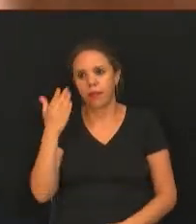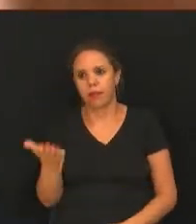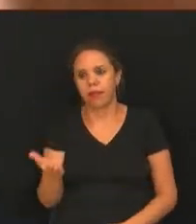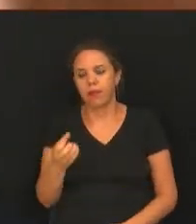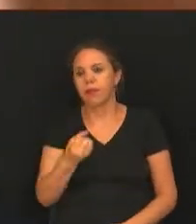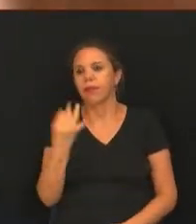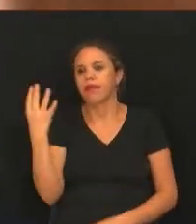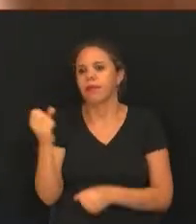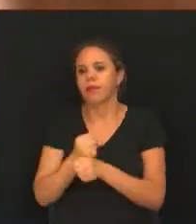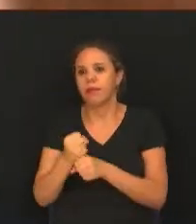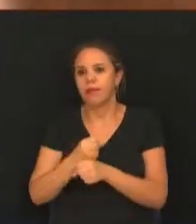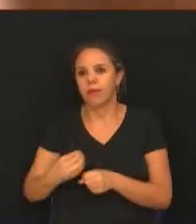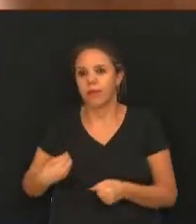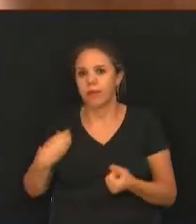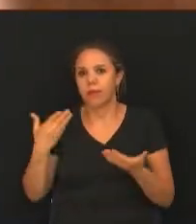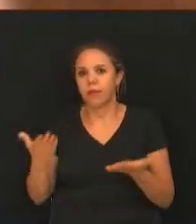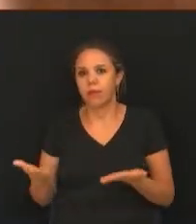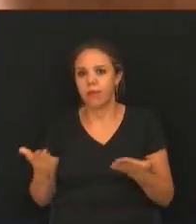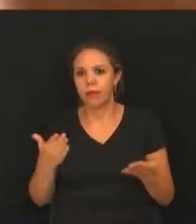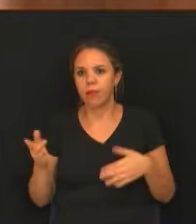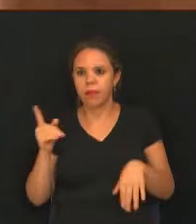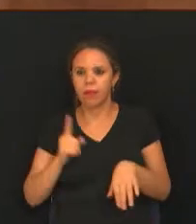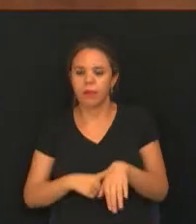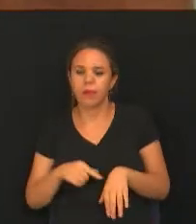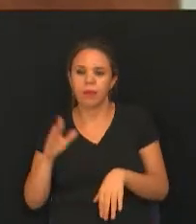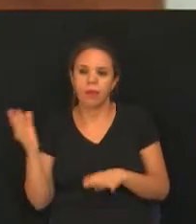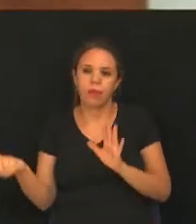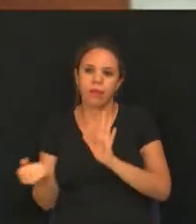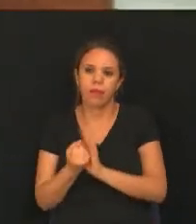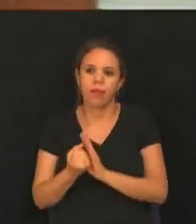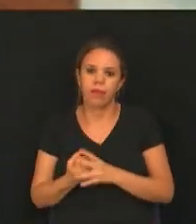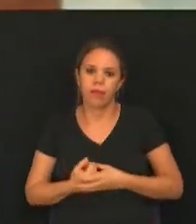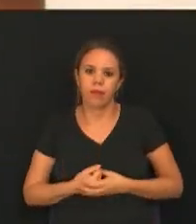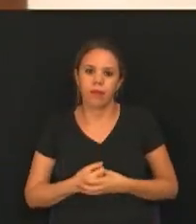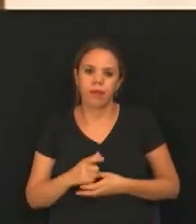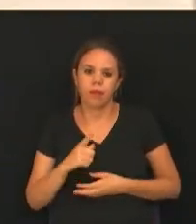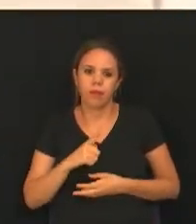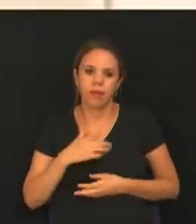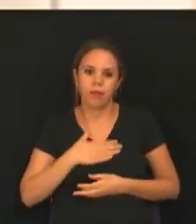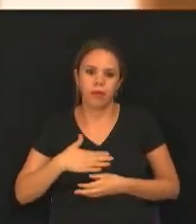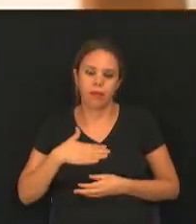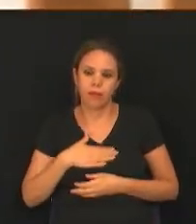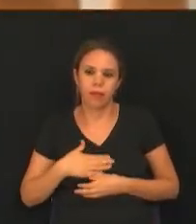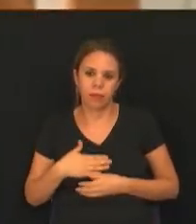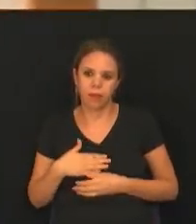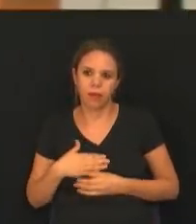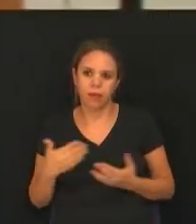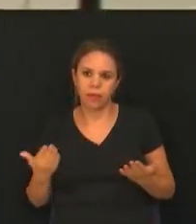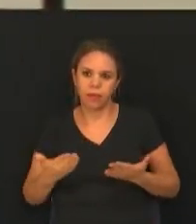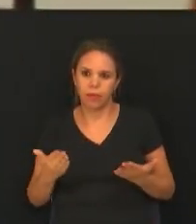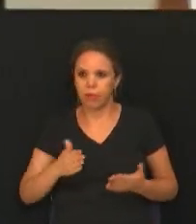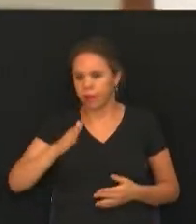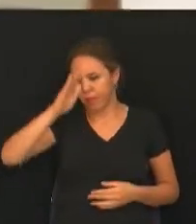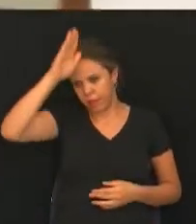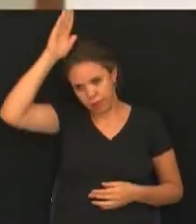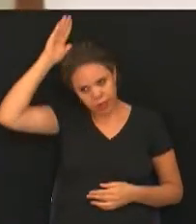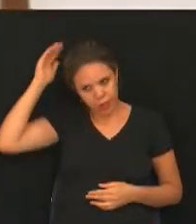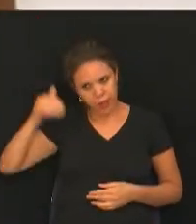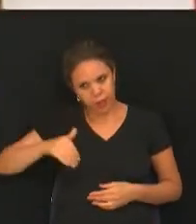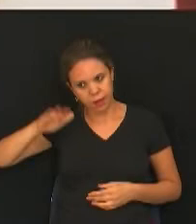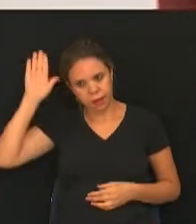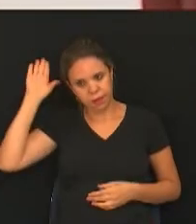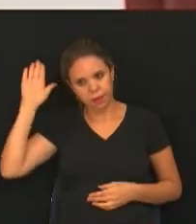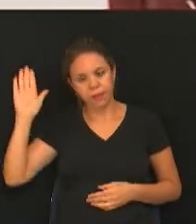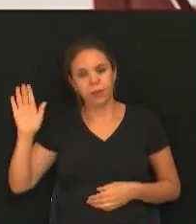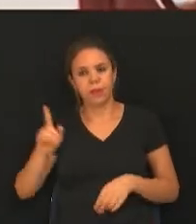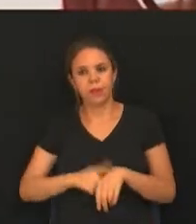quantos anos o senhor está aqui e qual foi o momento que mais marcou a sua trajetória? Eu tenho o privilégio de ser hoje o bombeiro com mais